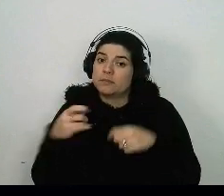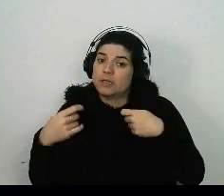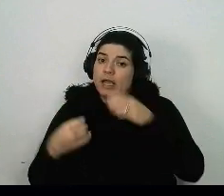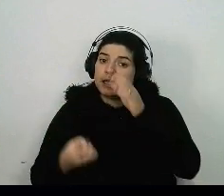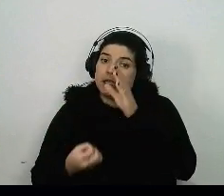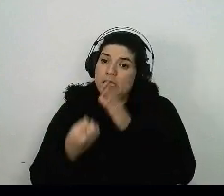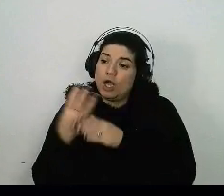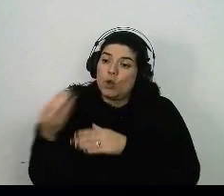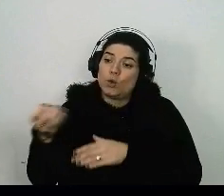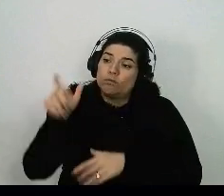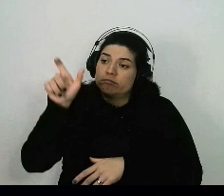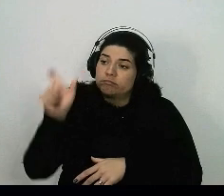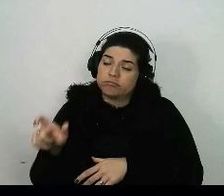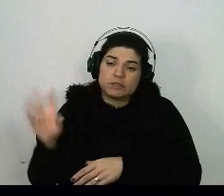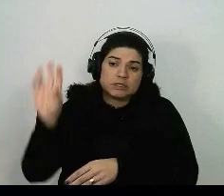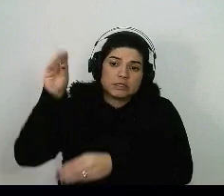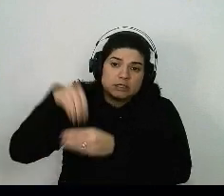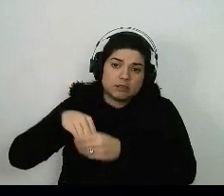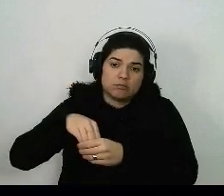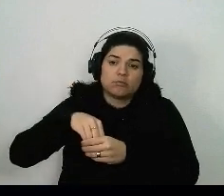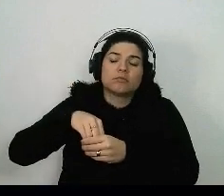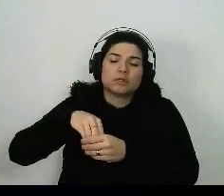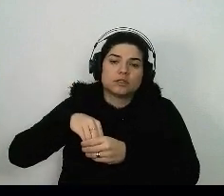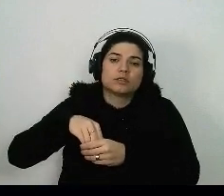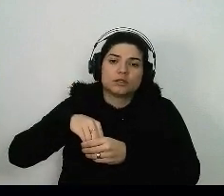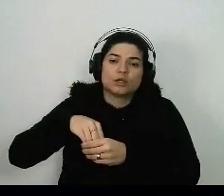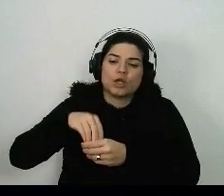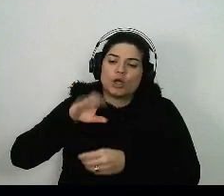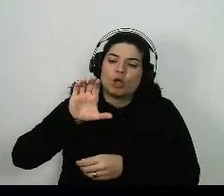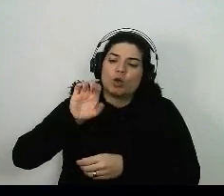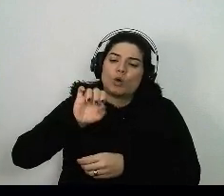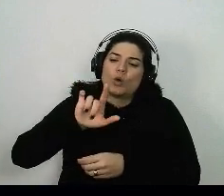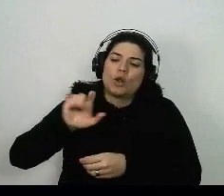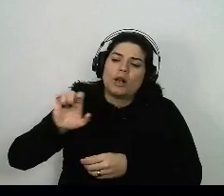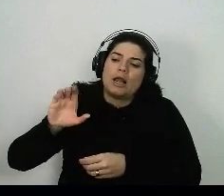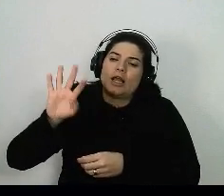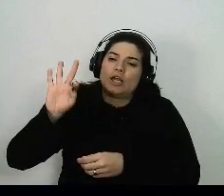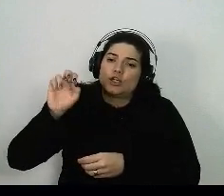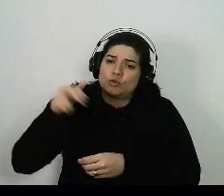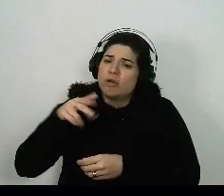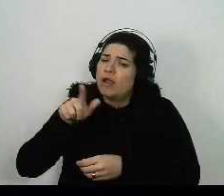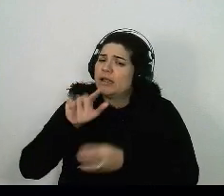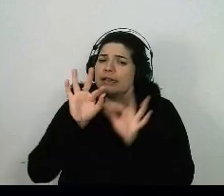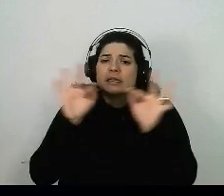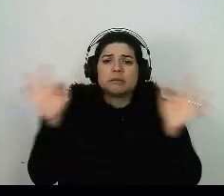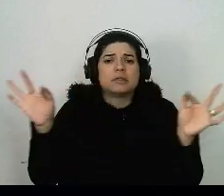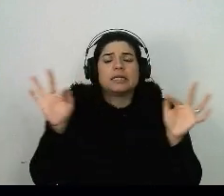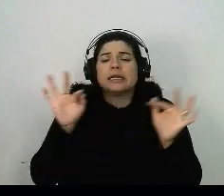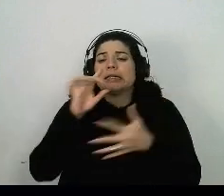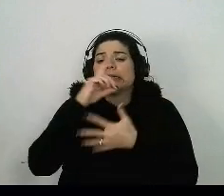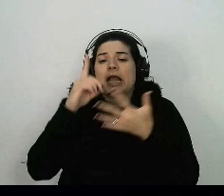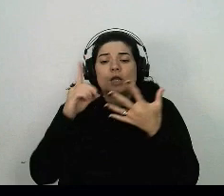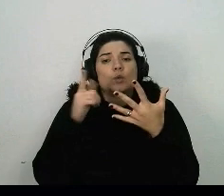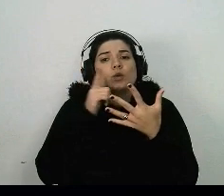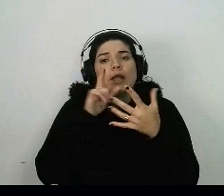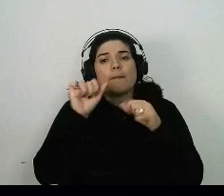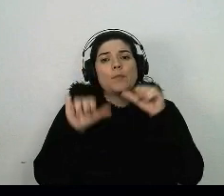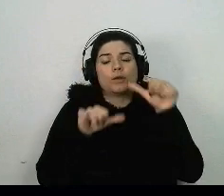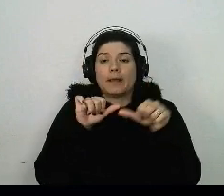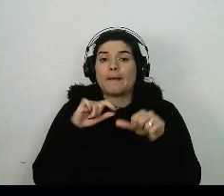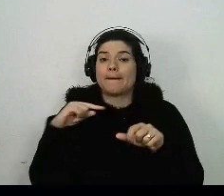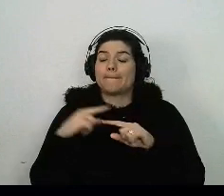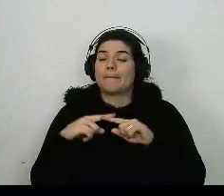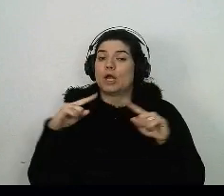uma collection já existente, é simples, eu posso mudar o tipo do dado. Mas a gente, como arquitetura, a gente